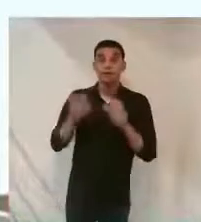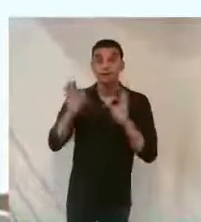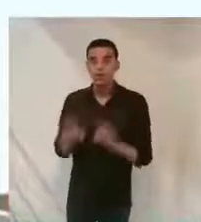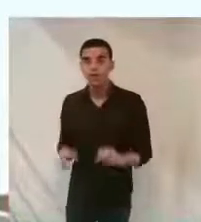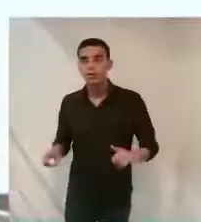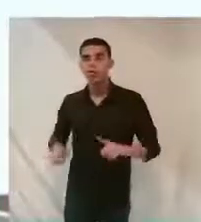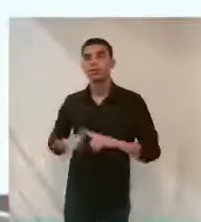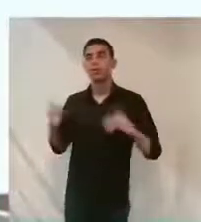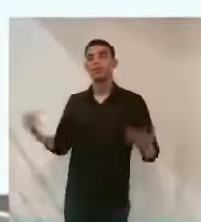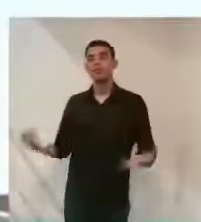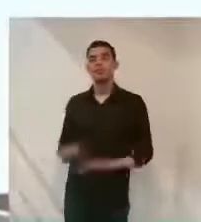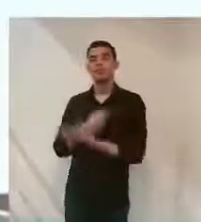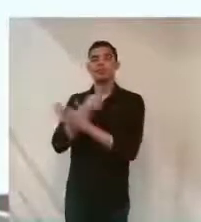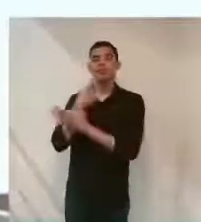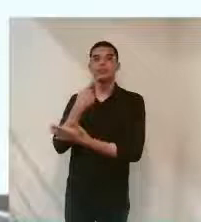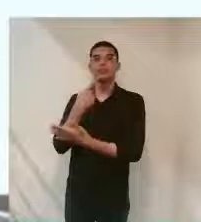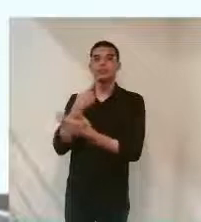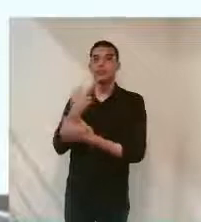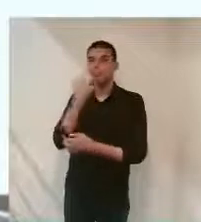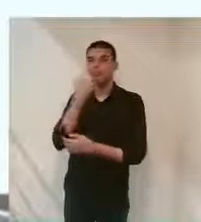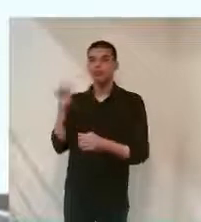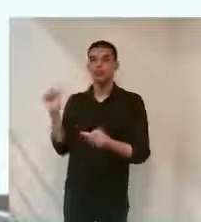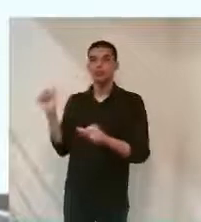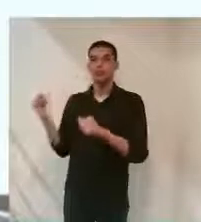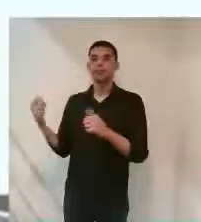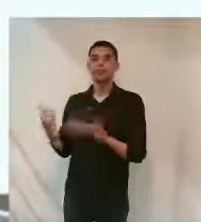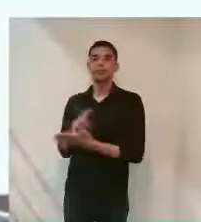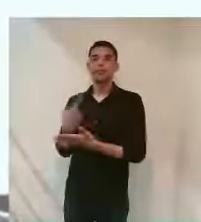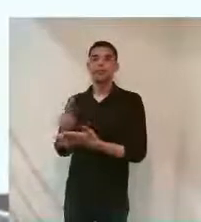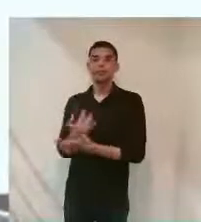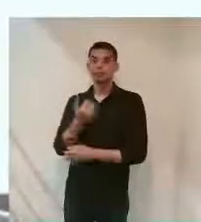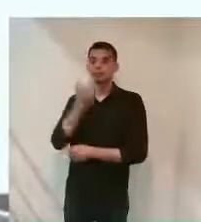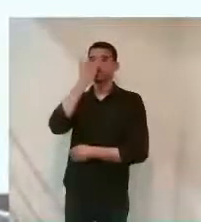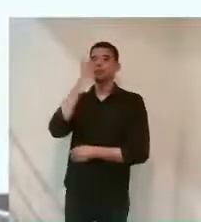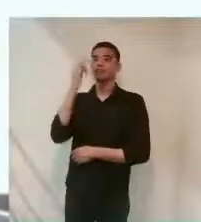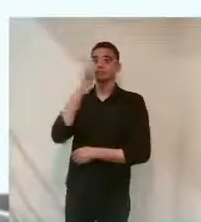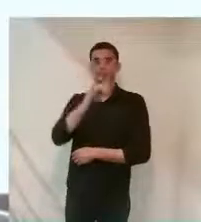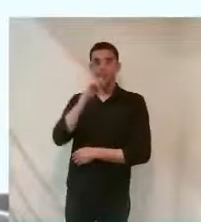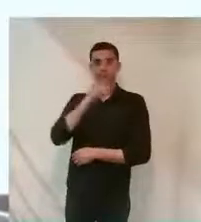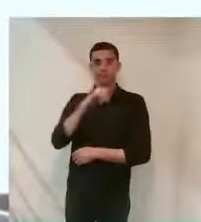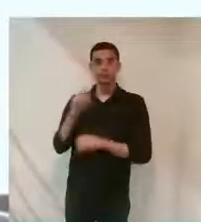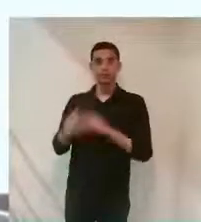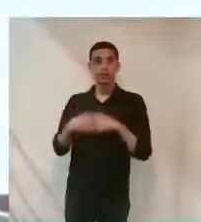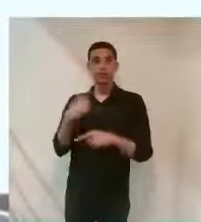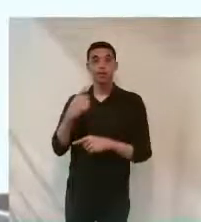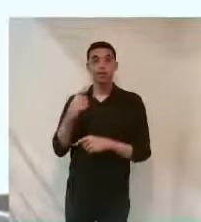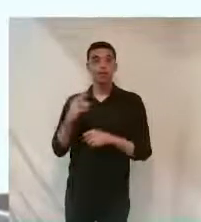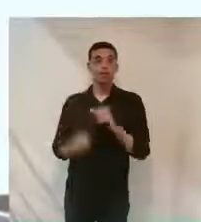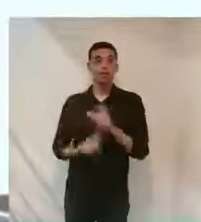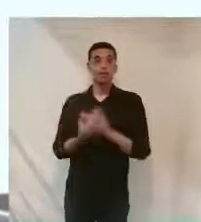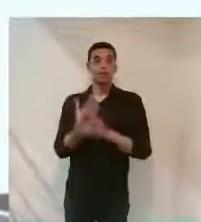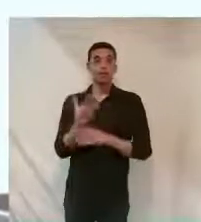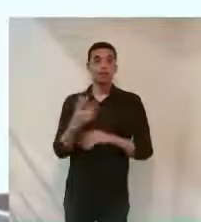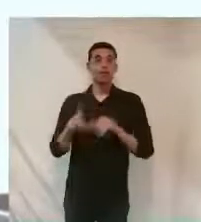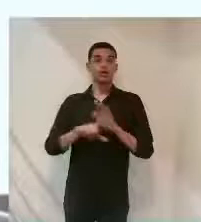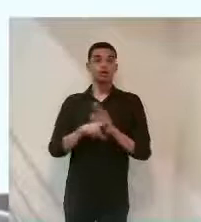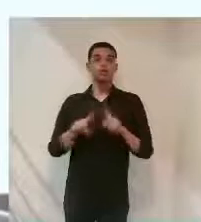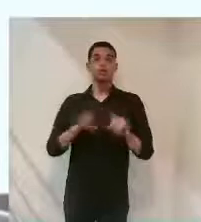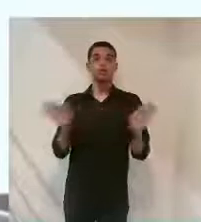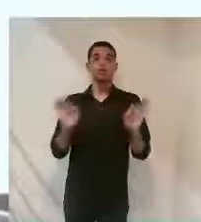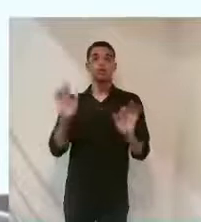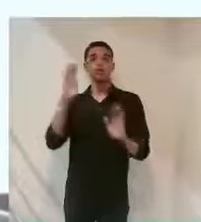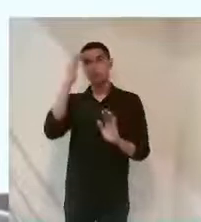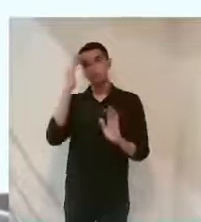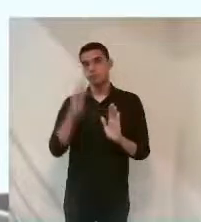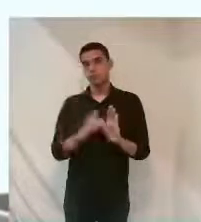gente cria verdadeiras distorções e que muitas vezes até viram lei no país e que ninguém cumpre. E aí nós temos que partir para acordo porque